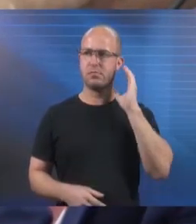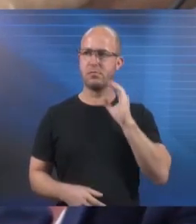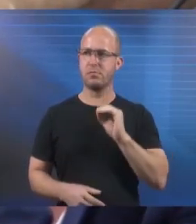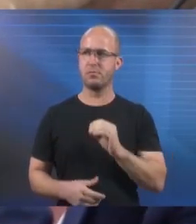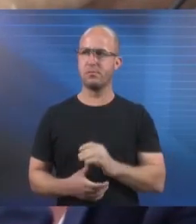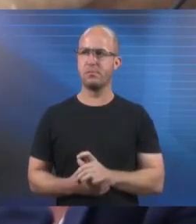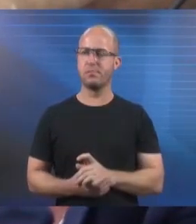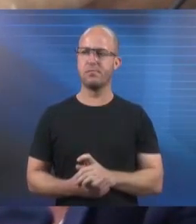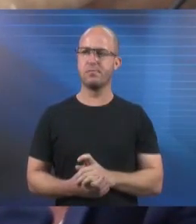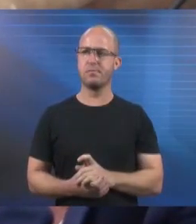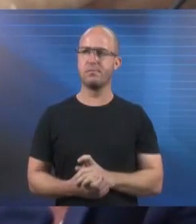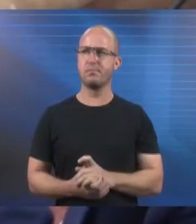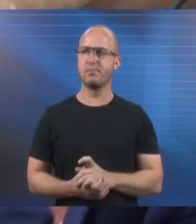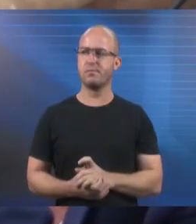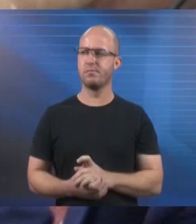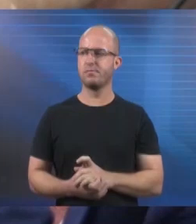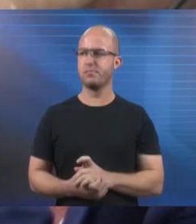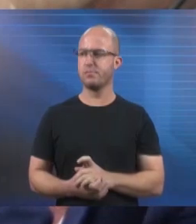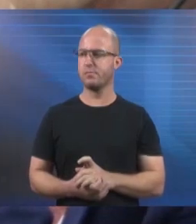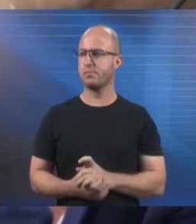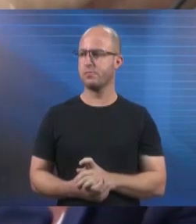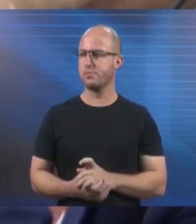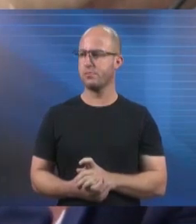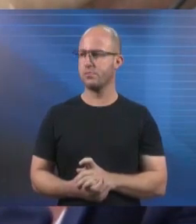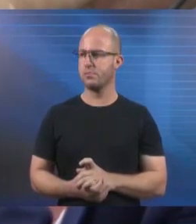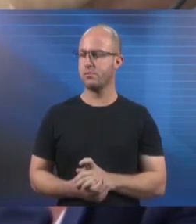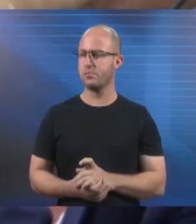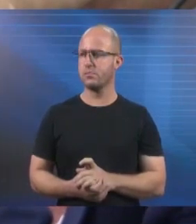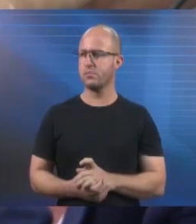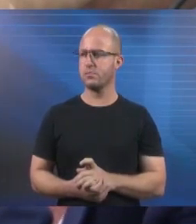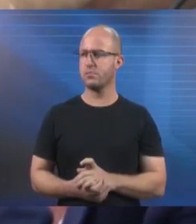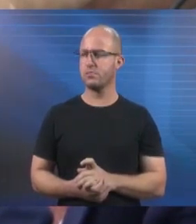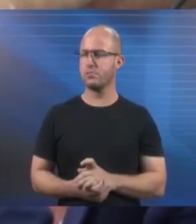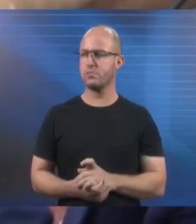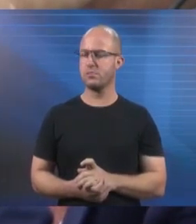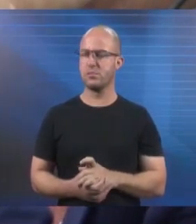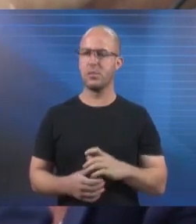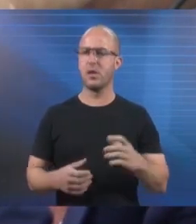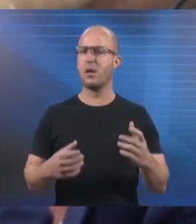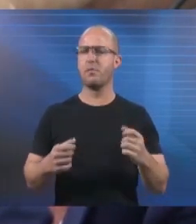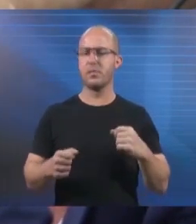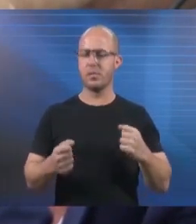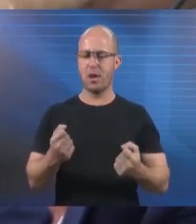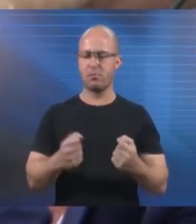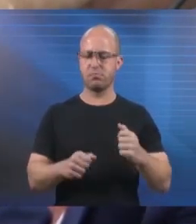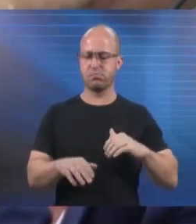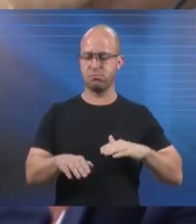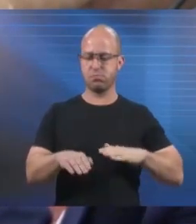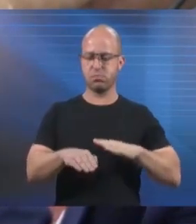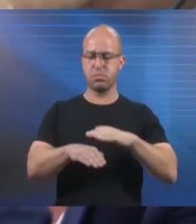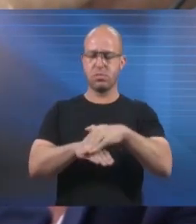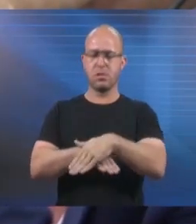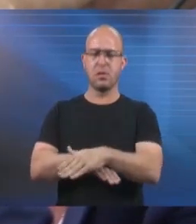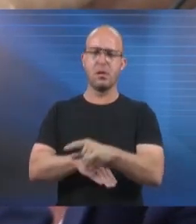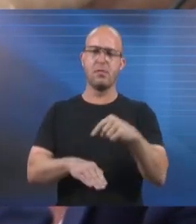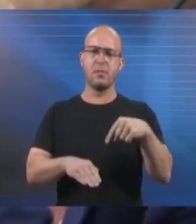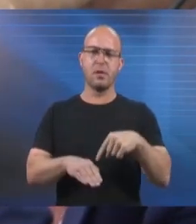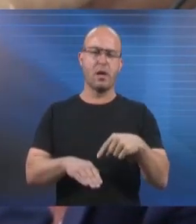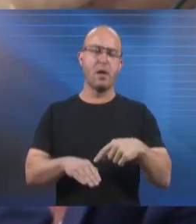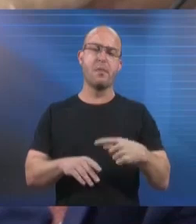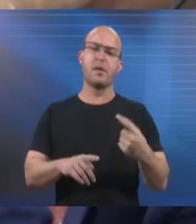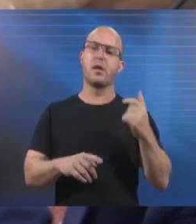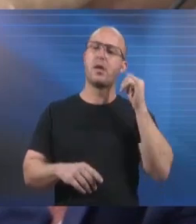feito um quebra bola para evitar esses acidentes nesse local